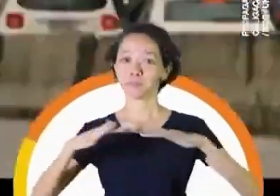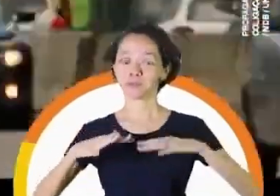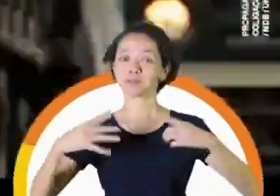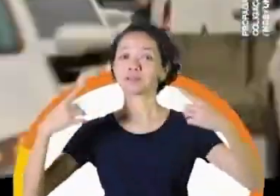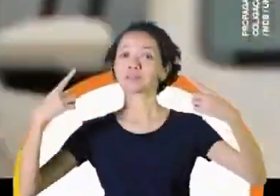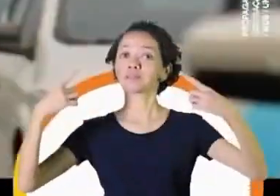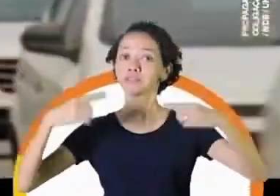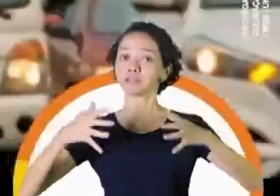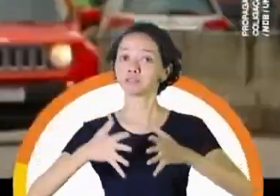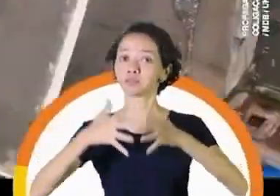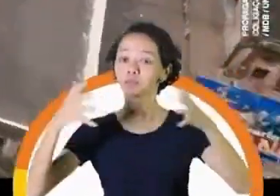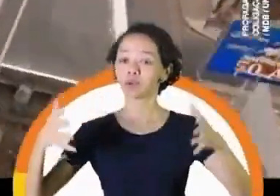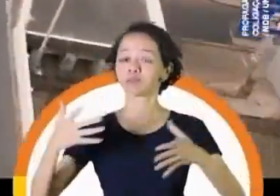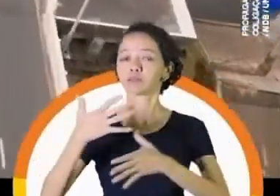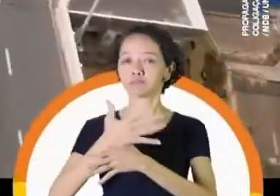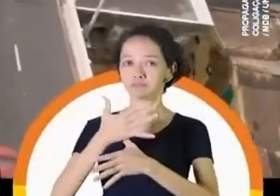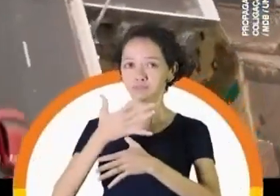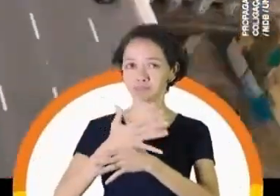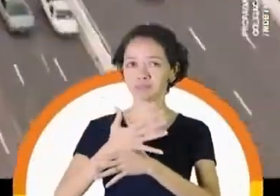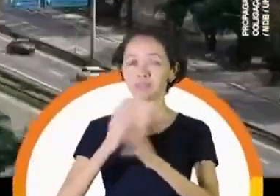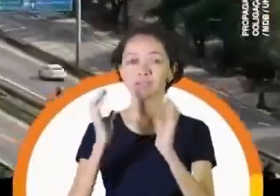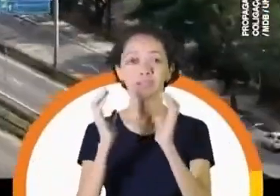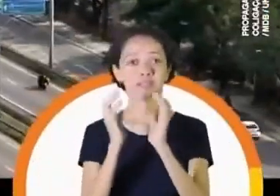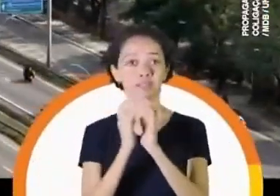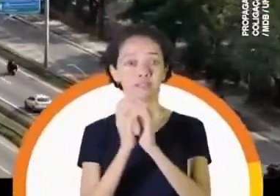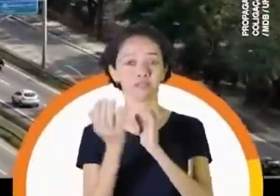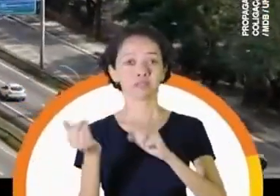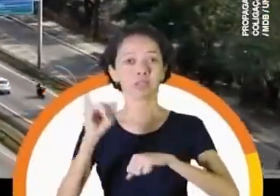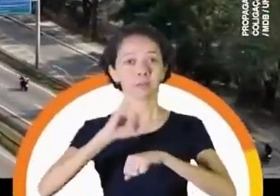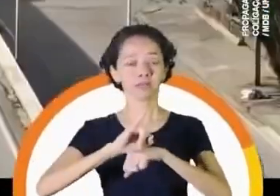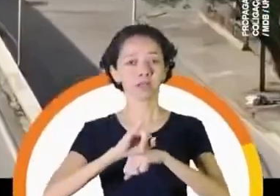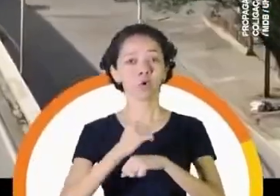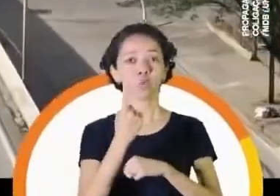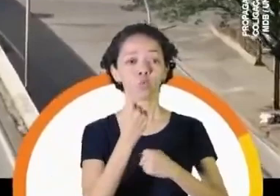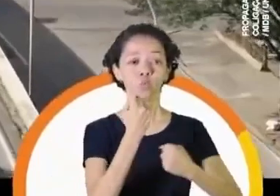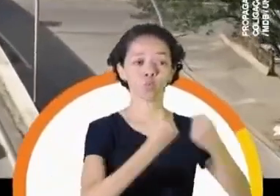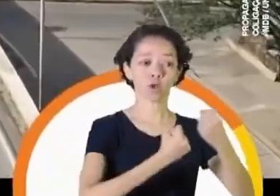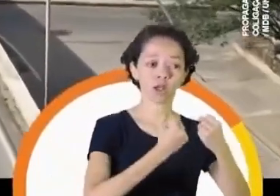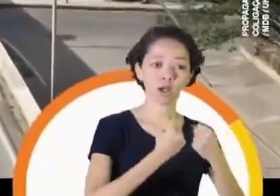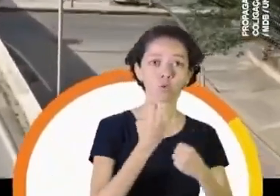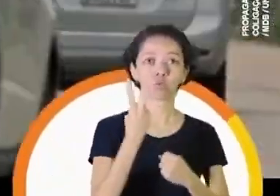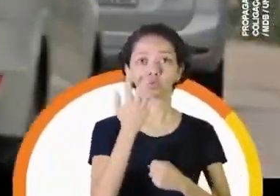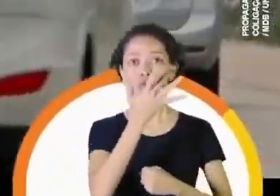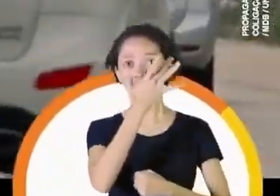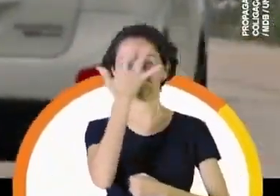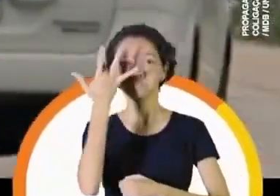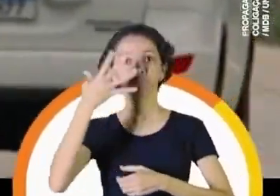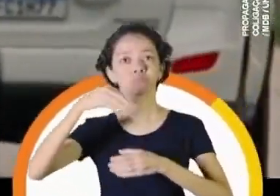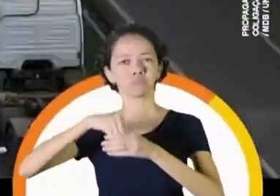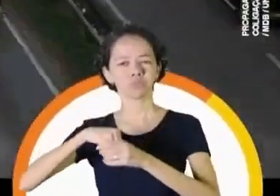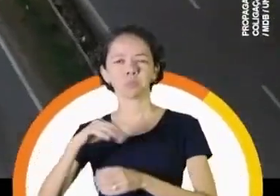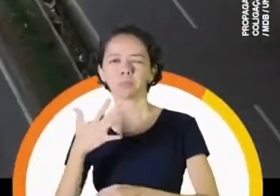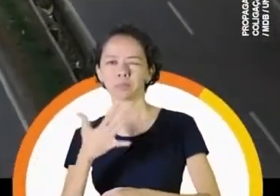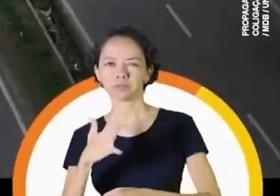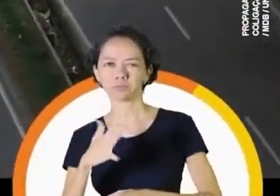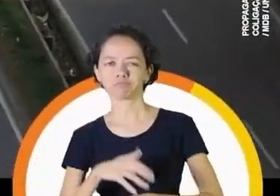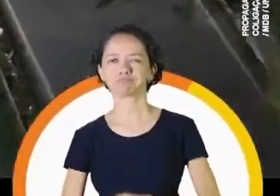A mobilidade é um desafio dos grandes centros urbanos. Recife é uma capital com cerca de um veículo para cada dois